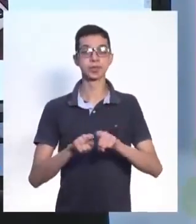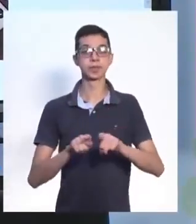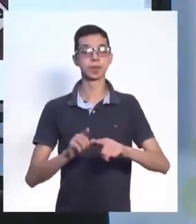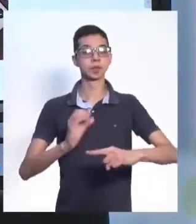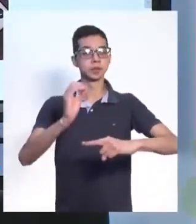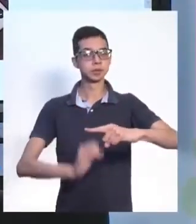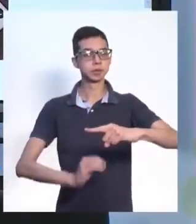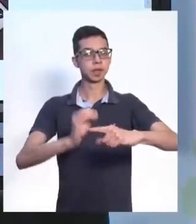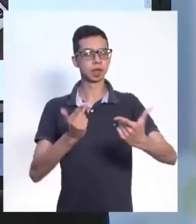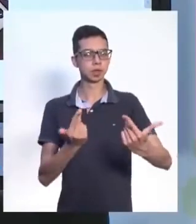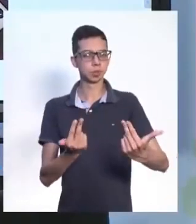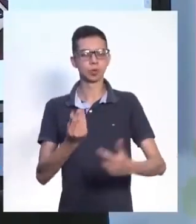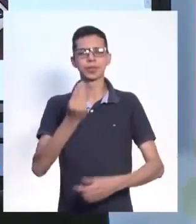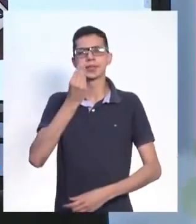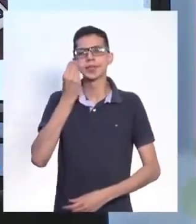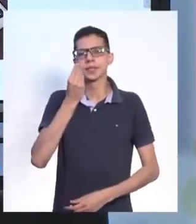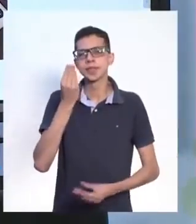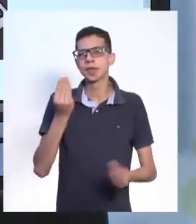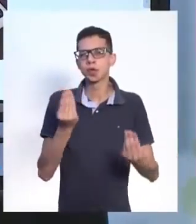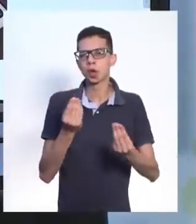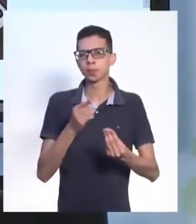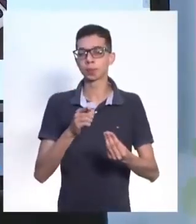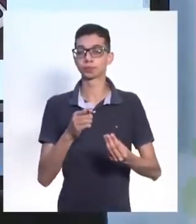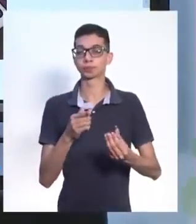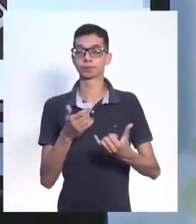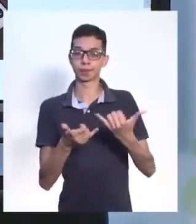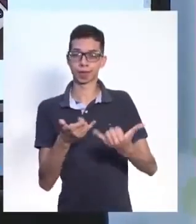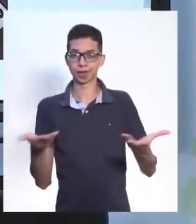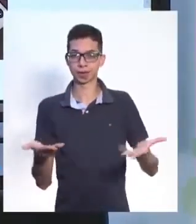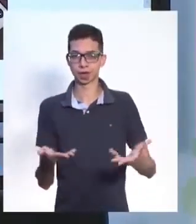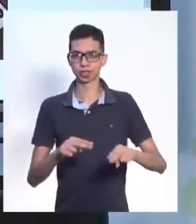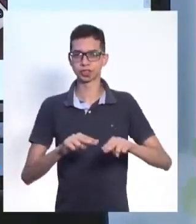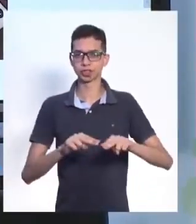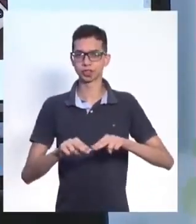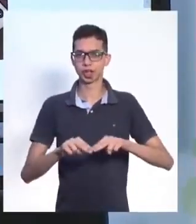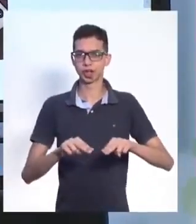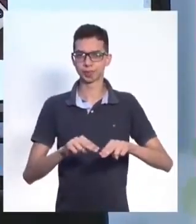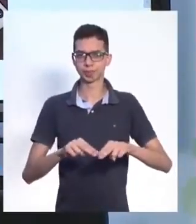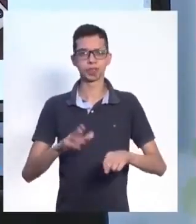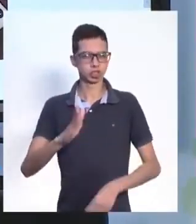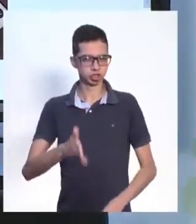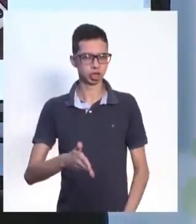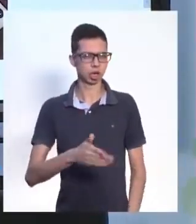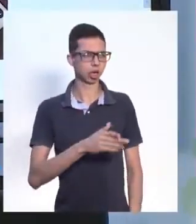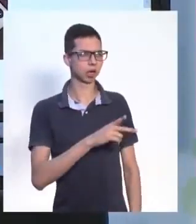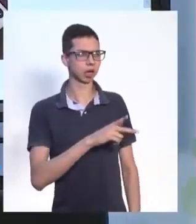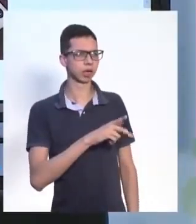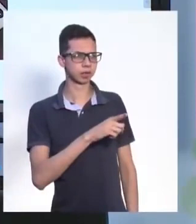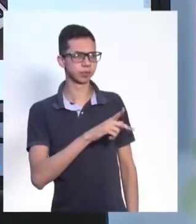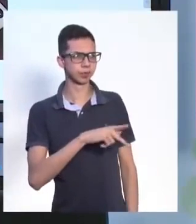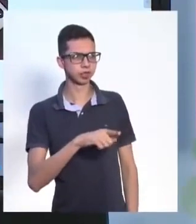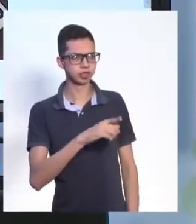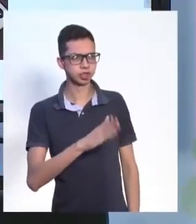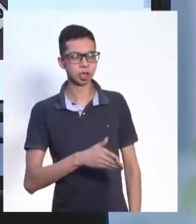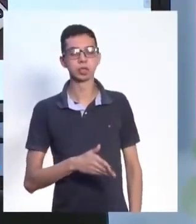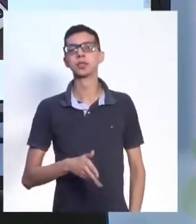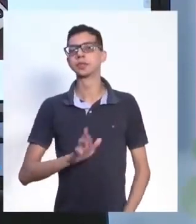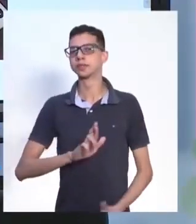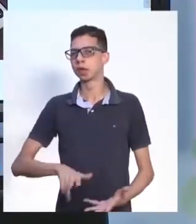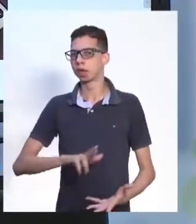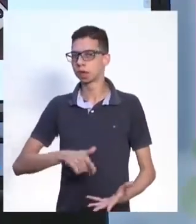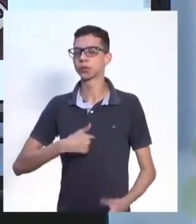tentar apresentar um joguinho aí para vocês, que é o dominó. Legal. Já jogou, né, dominó, Osmar? Já joguei muitas vezes. Já, né?